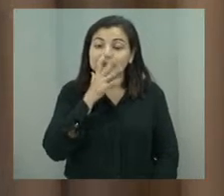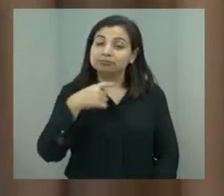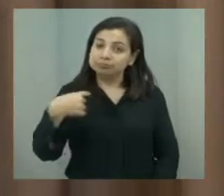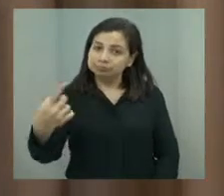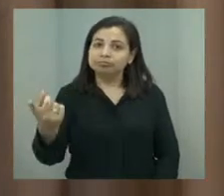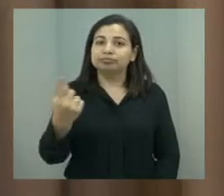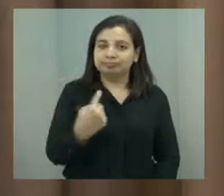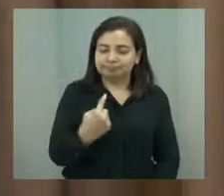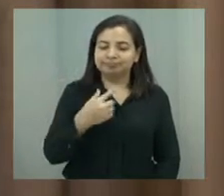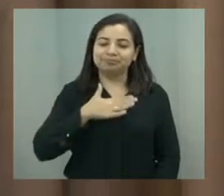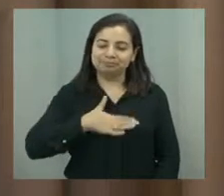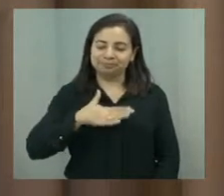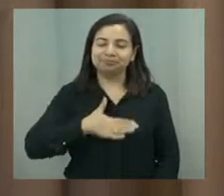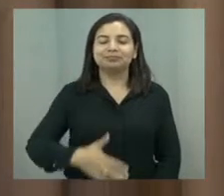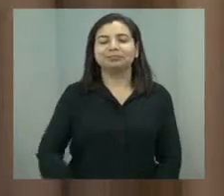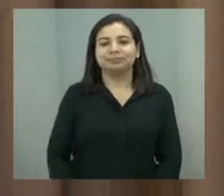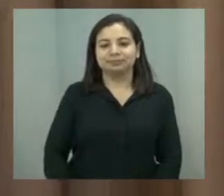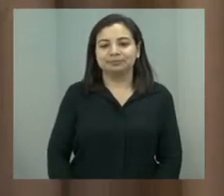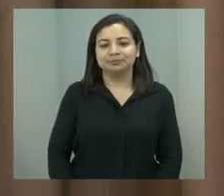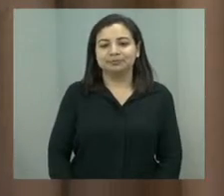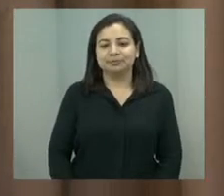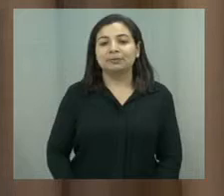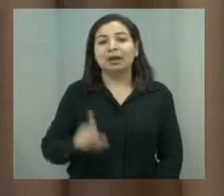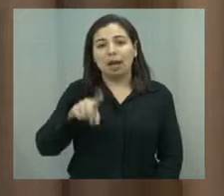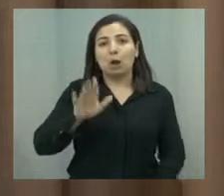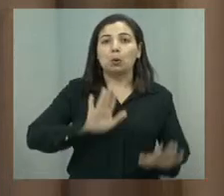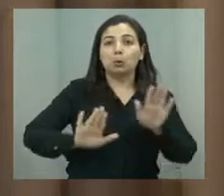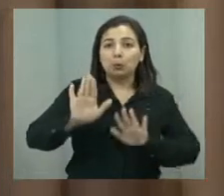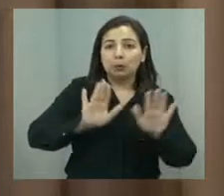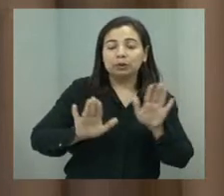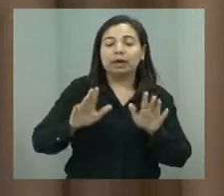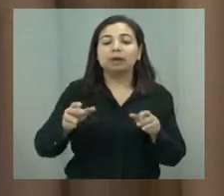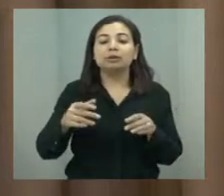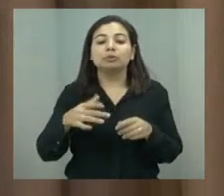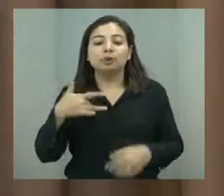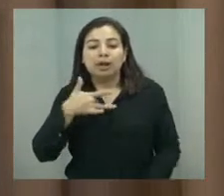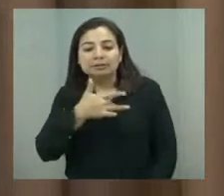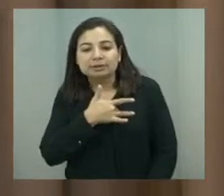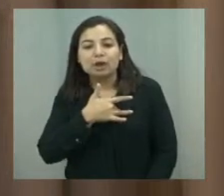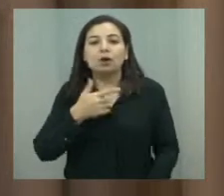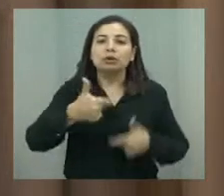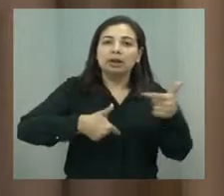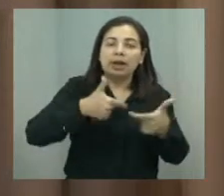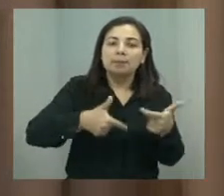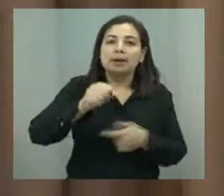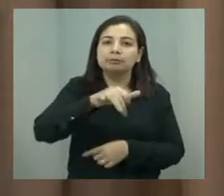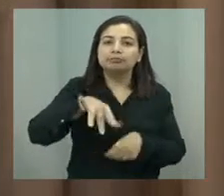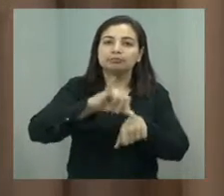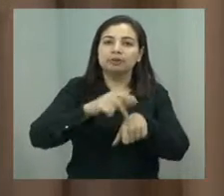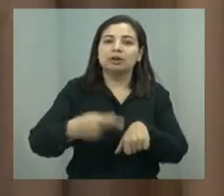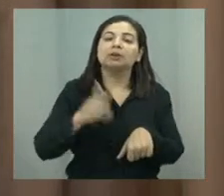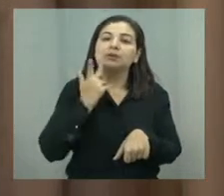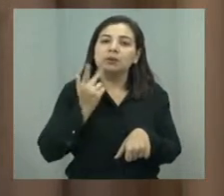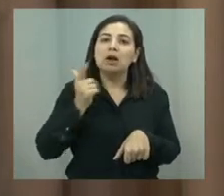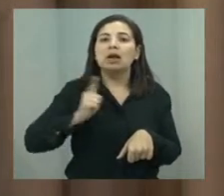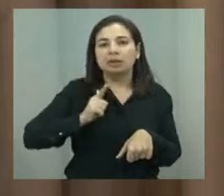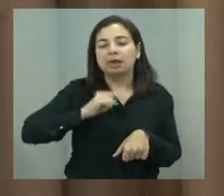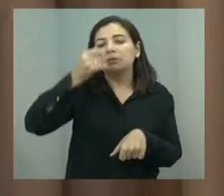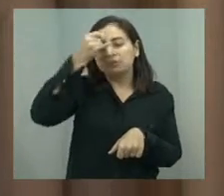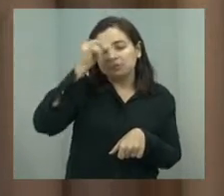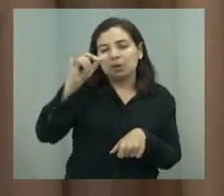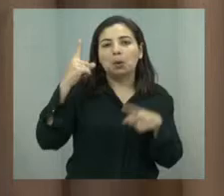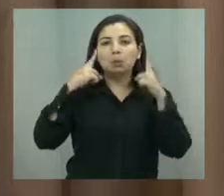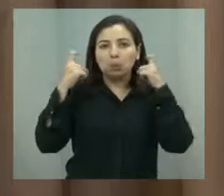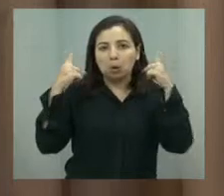já, continuando hoje sobre essa questão do cuidado, da saúde e dos trabalhos feitos aqui no município de Fortaleza para se combater a